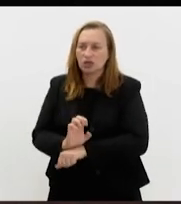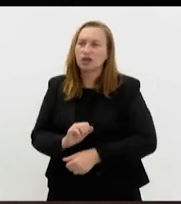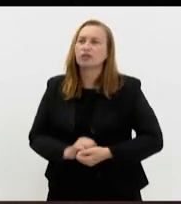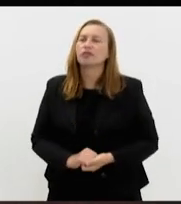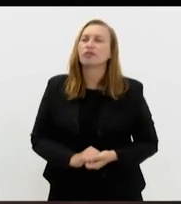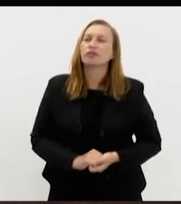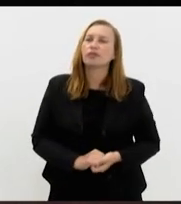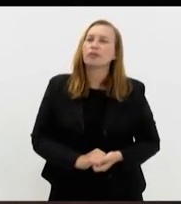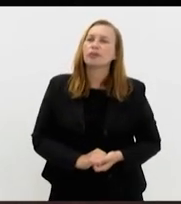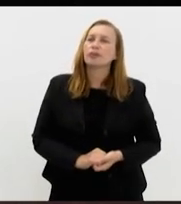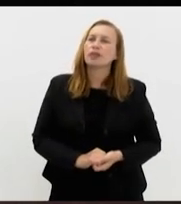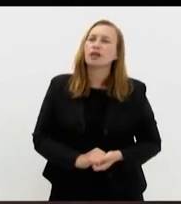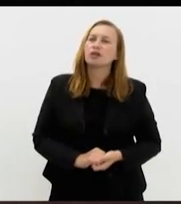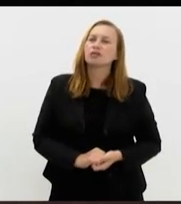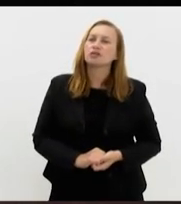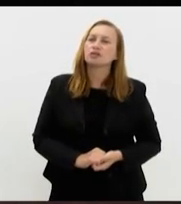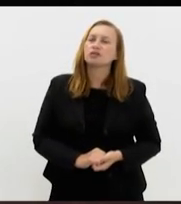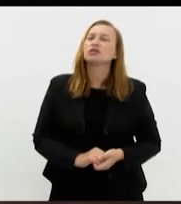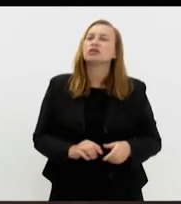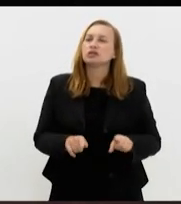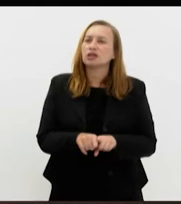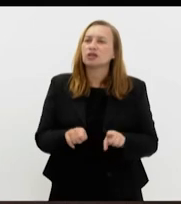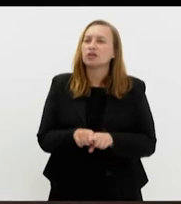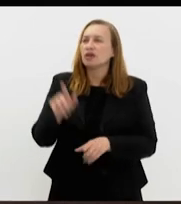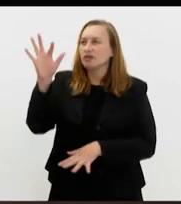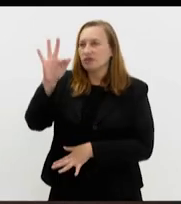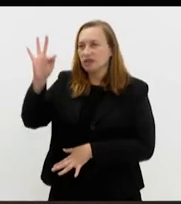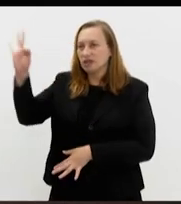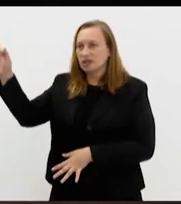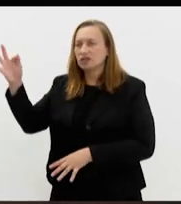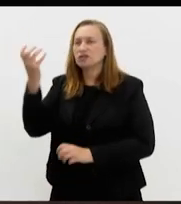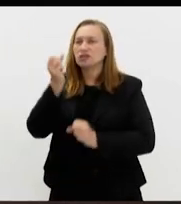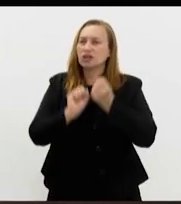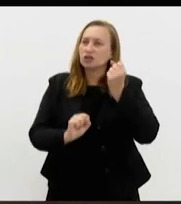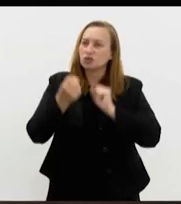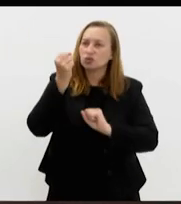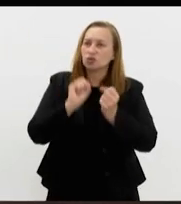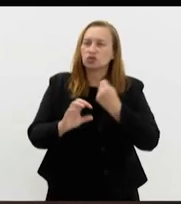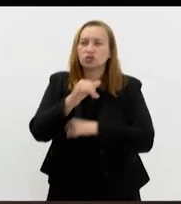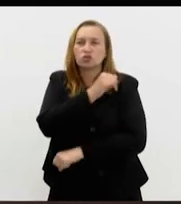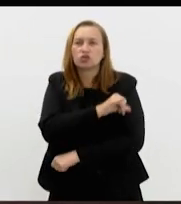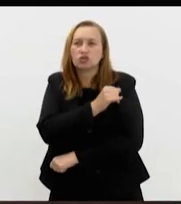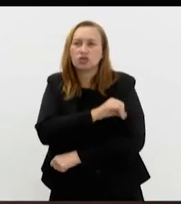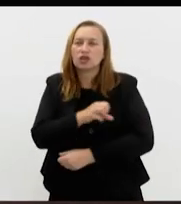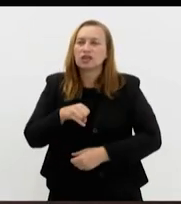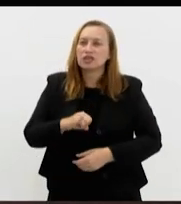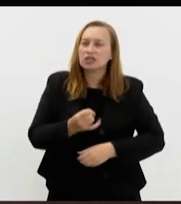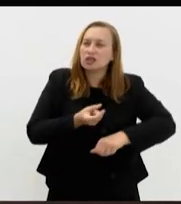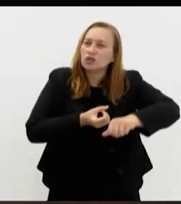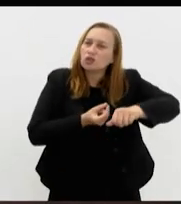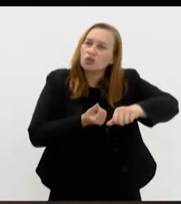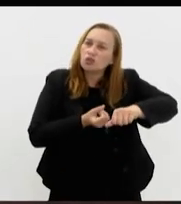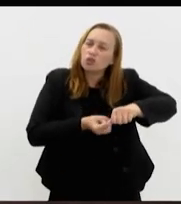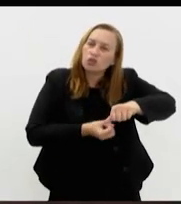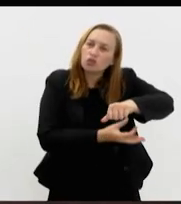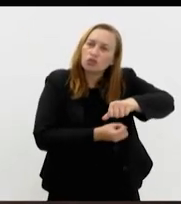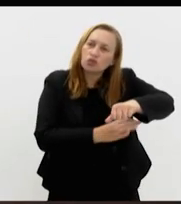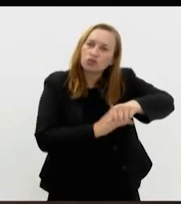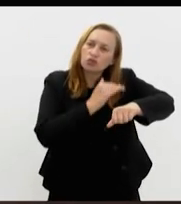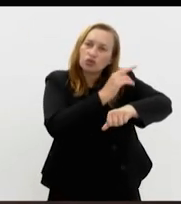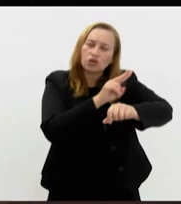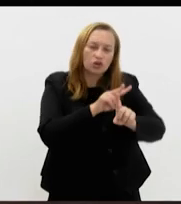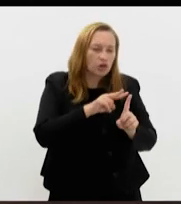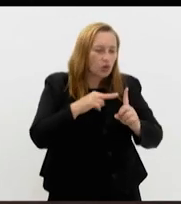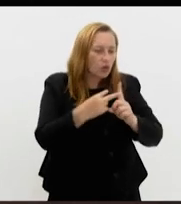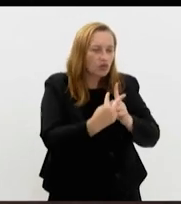a presença da Federação das Indústrias do Rio de Janeiro. Se esse fundo soberano tem um olhar de investimento,